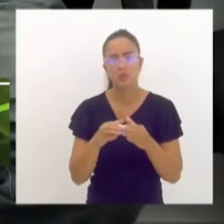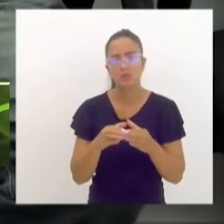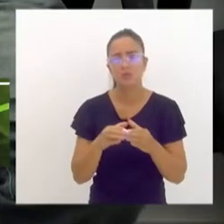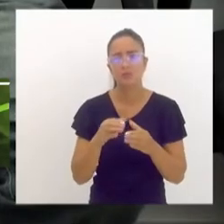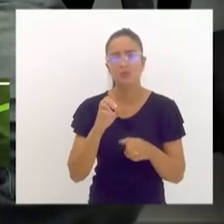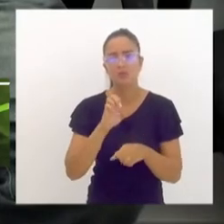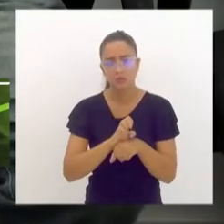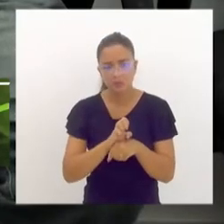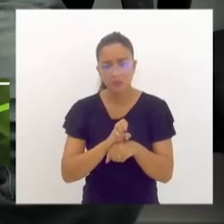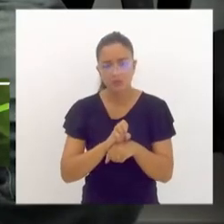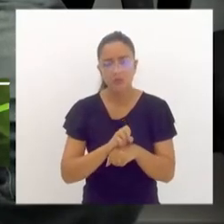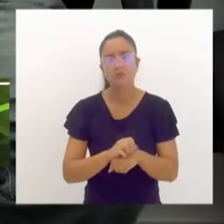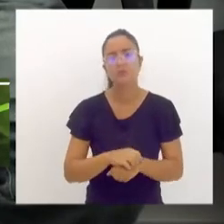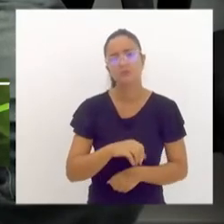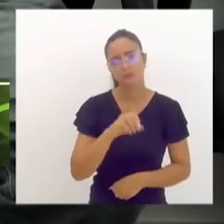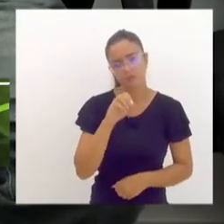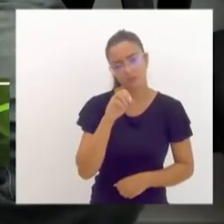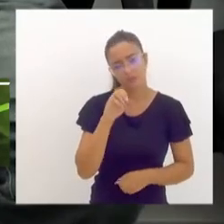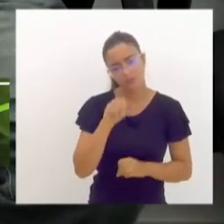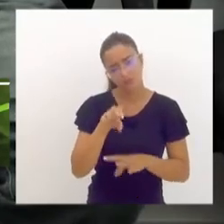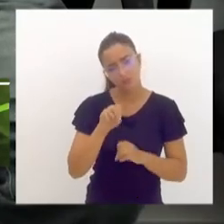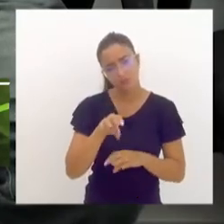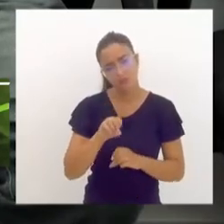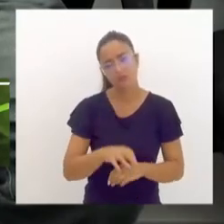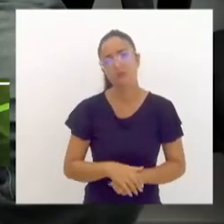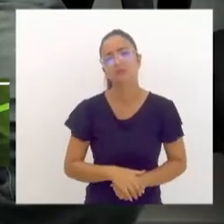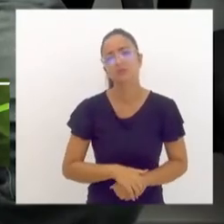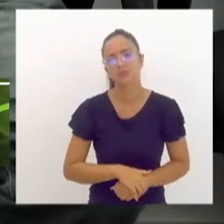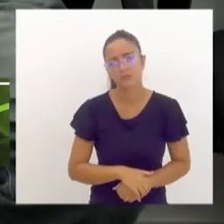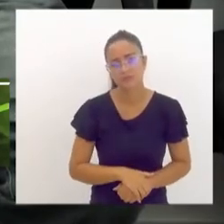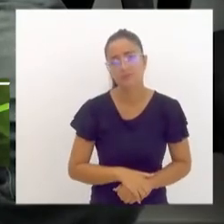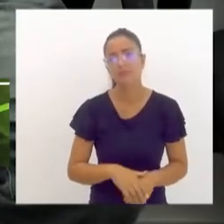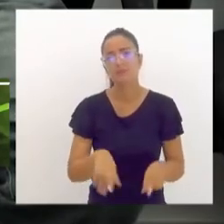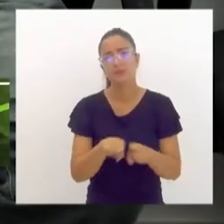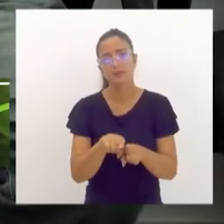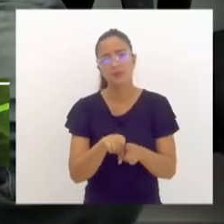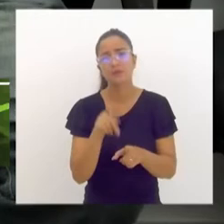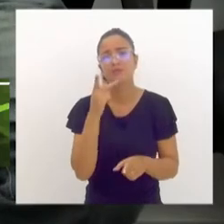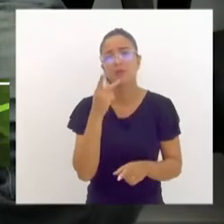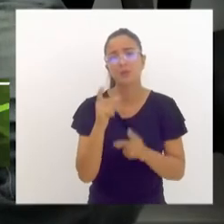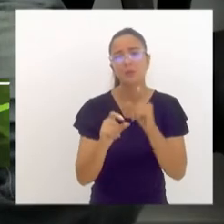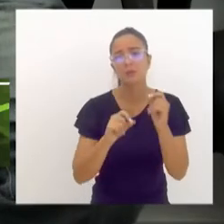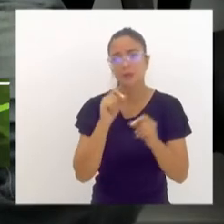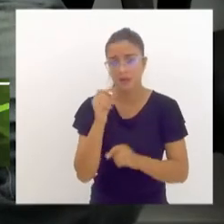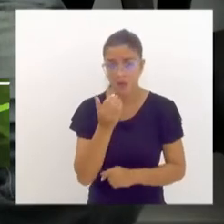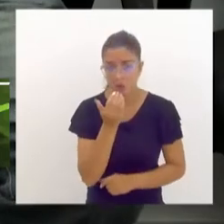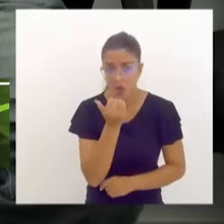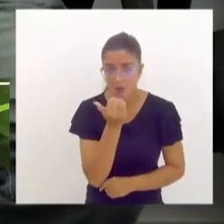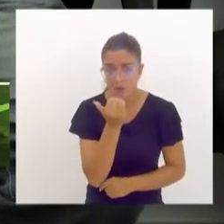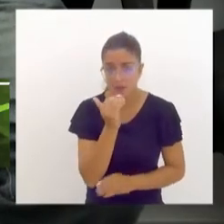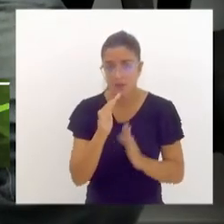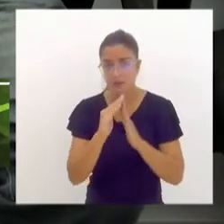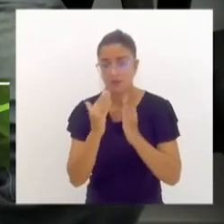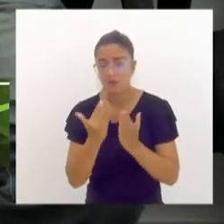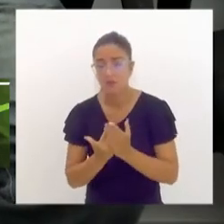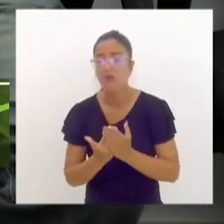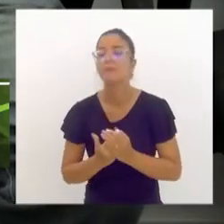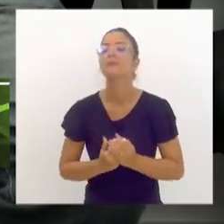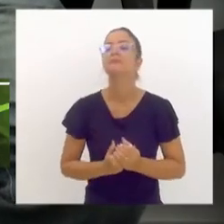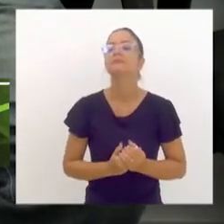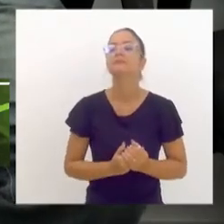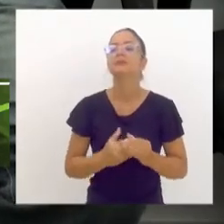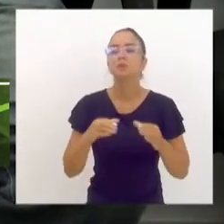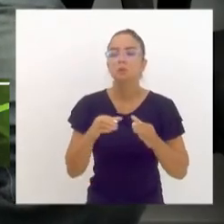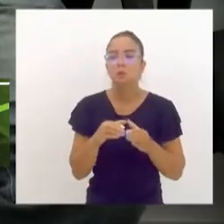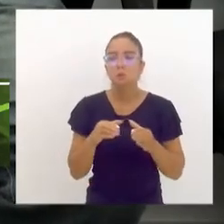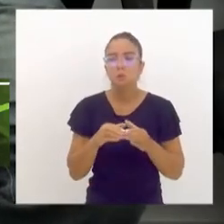se pronunciasse a esse respeito, e colocar para vocês também que, com relação à alimentação escolar, o Conselho de